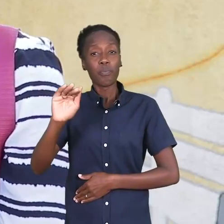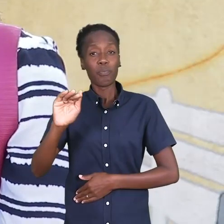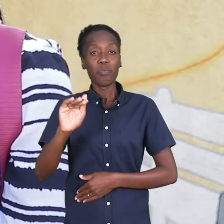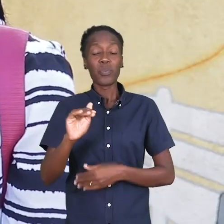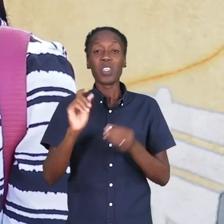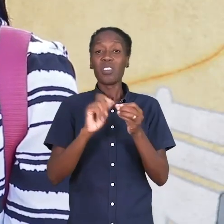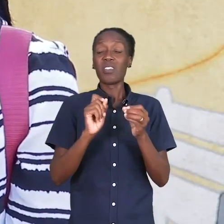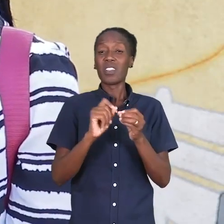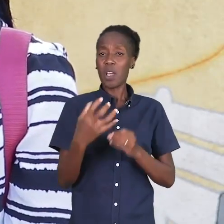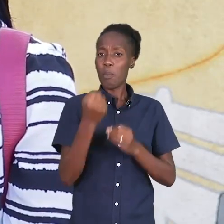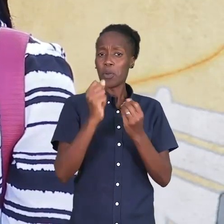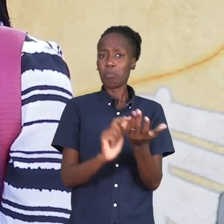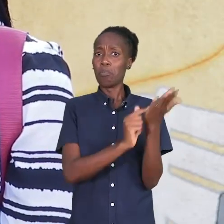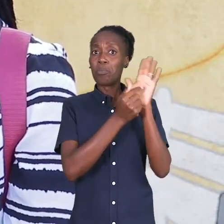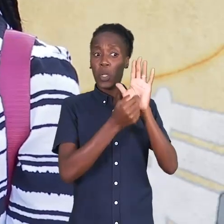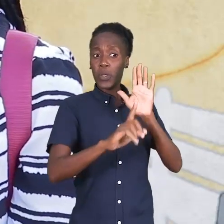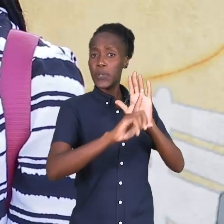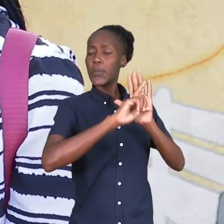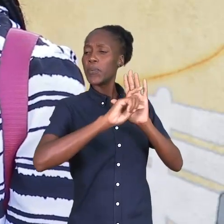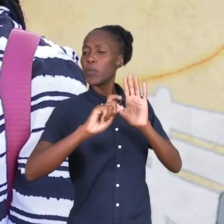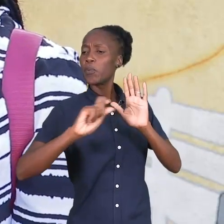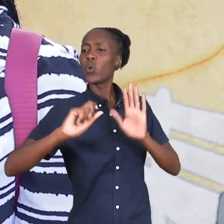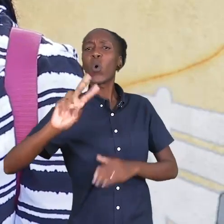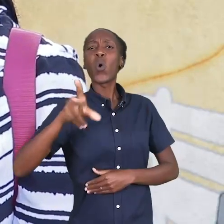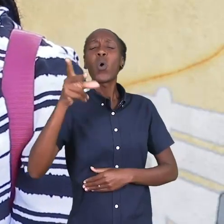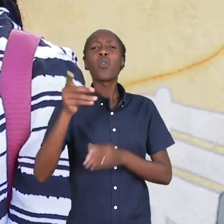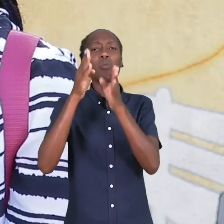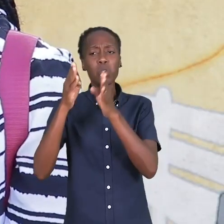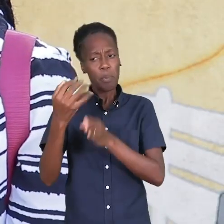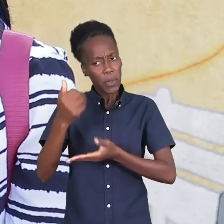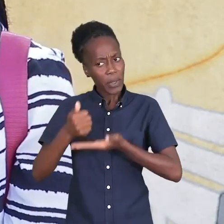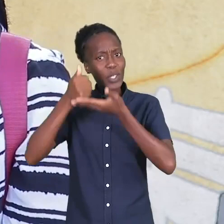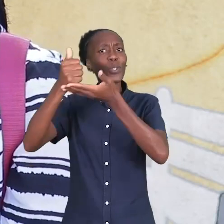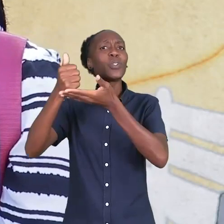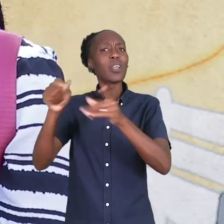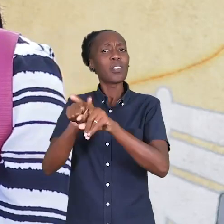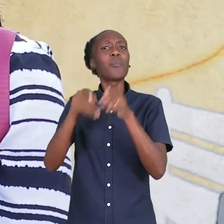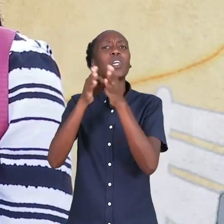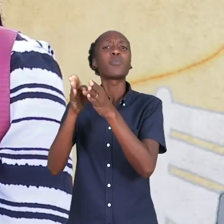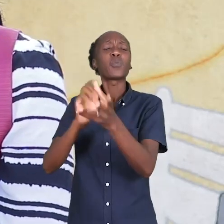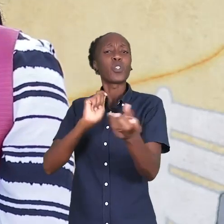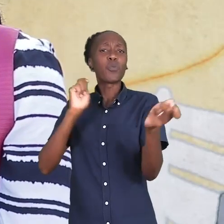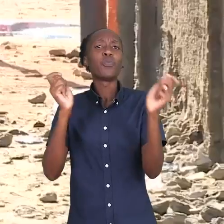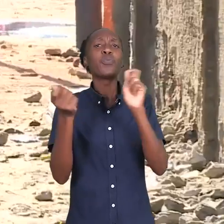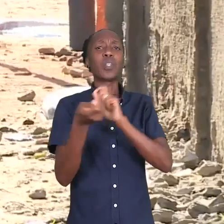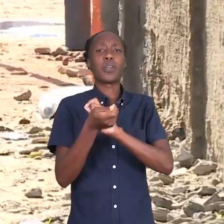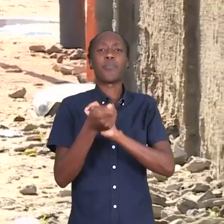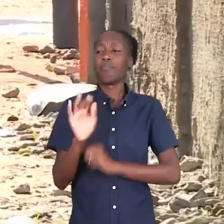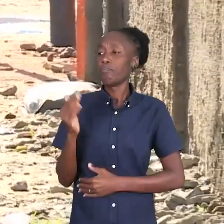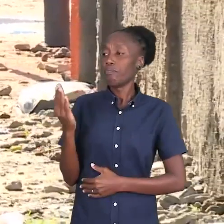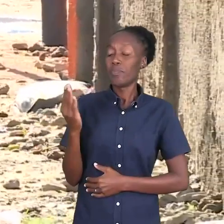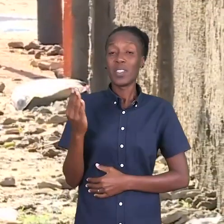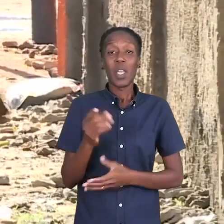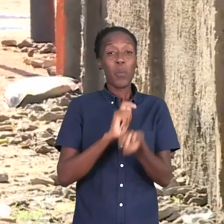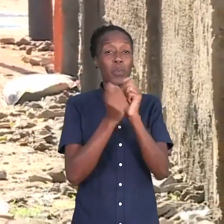geral são o espelho das outras pessoas. Então acho que isso ajuda a mudar as pessoas. A mudança